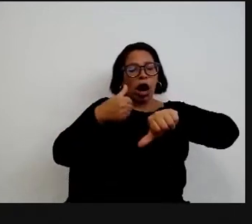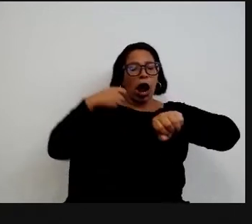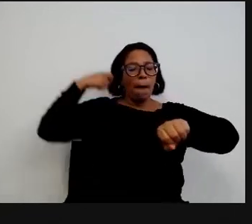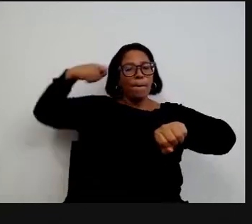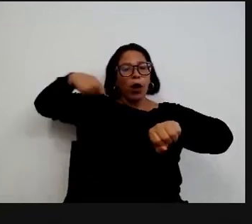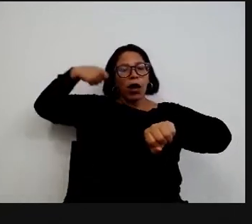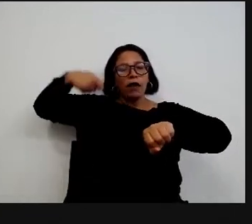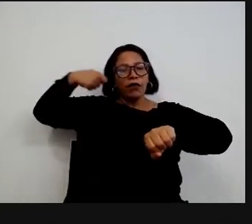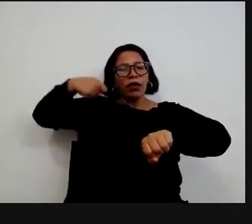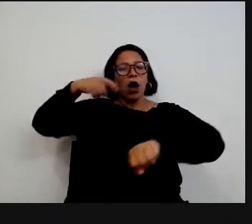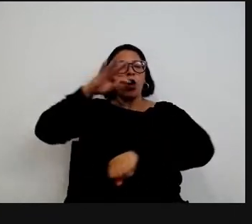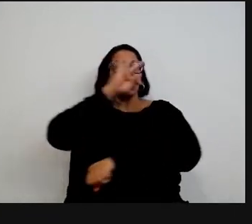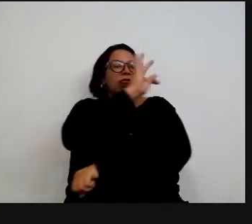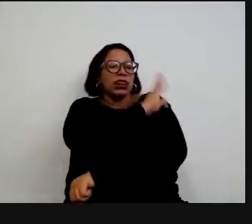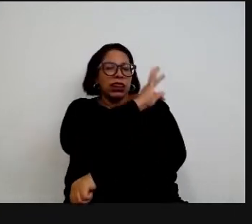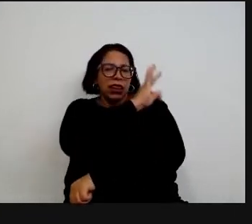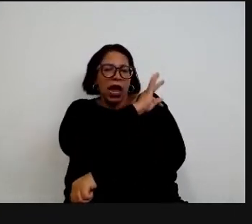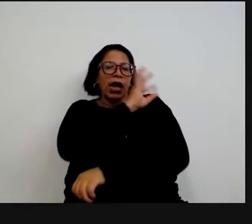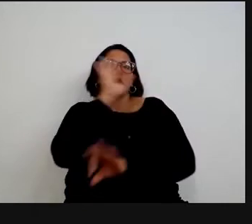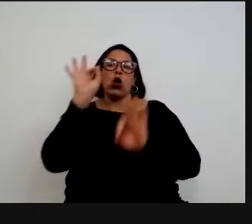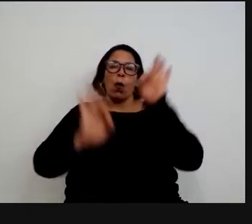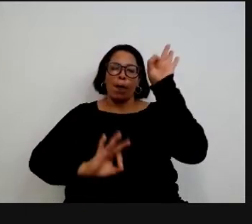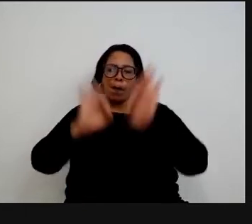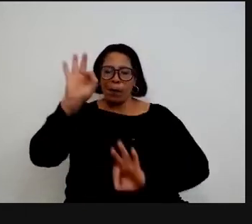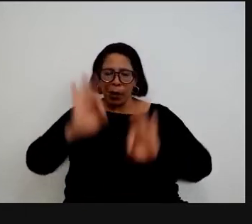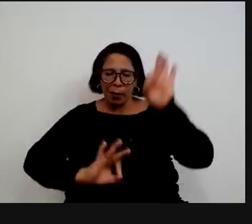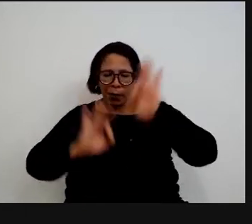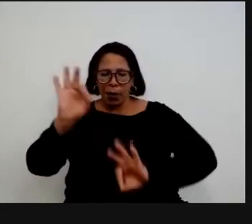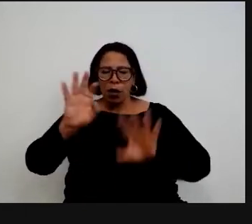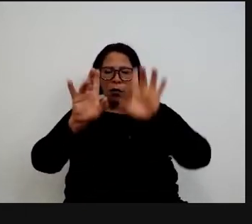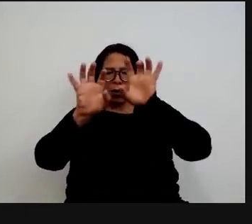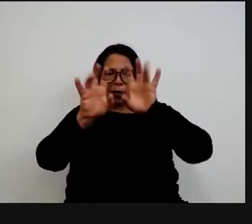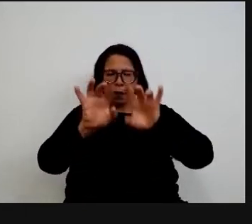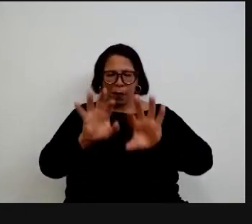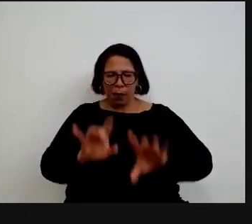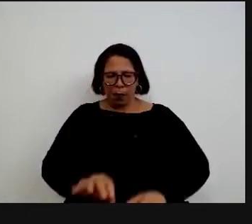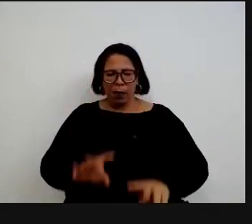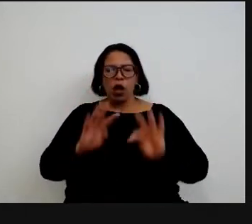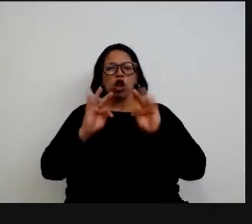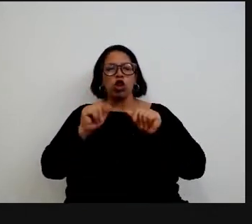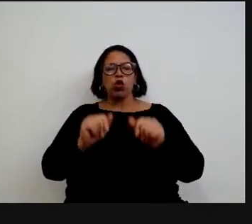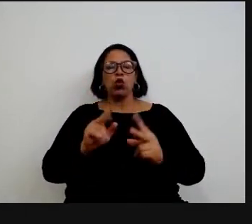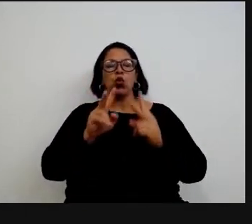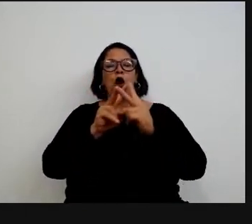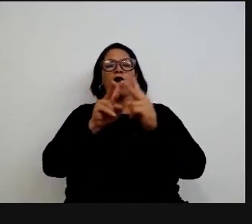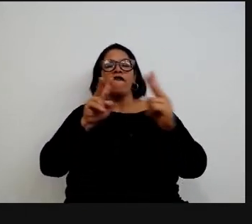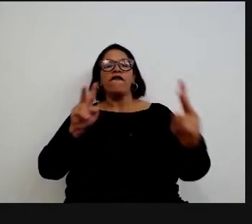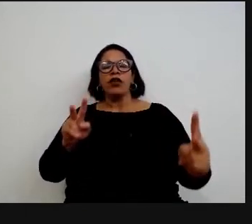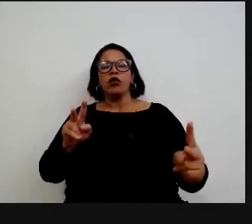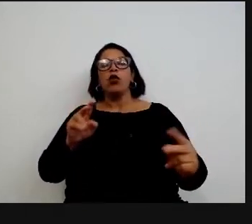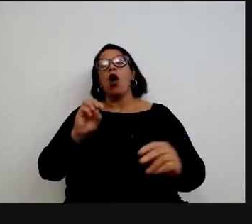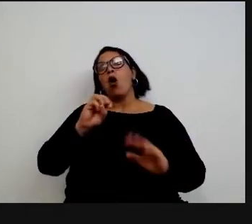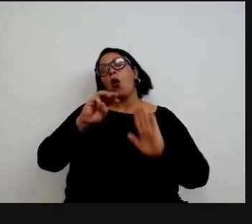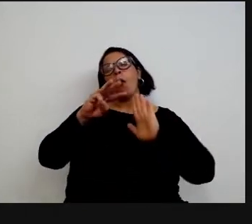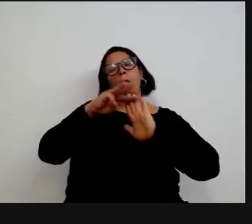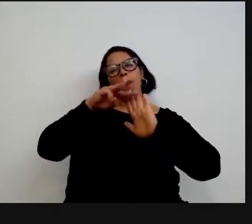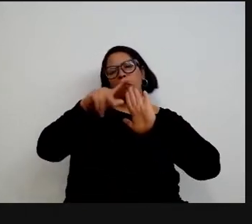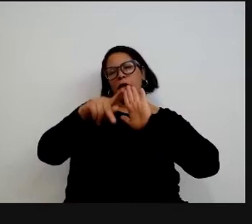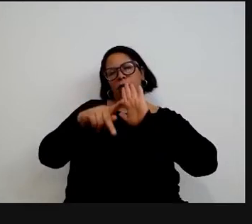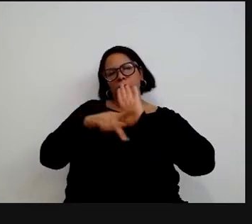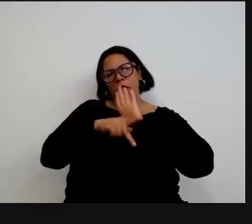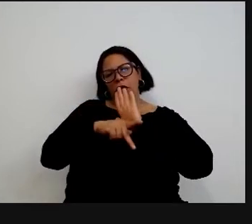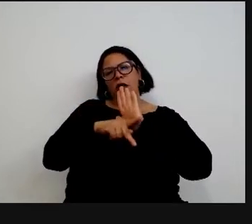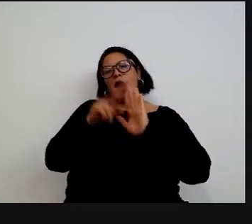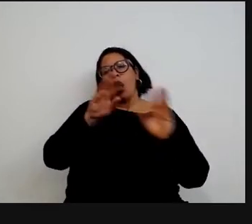ministério, né, o próprio técnico ali do ministério que preparou o decreto, que preparou a proposta de lei e tudo isso, ou medida provisória,